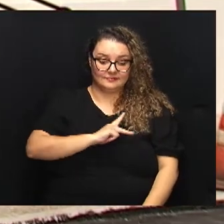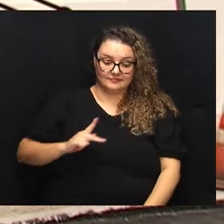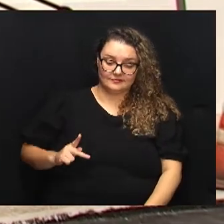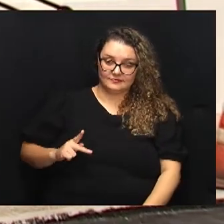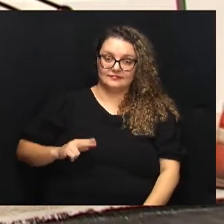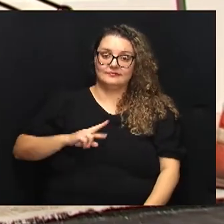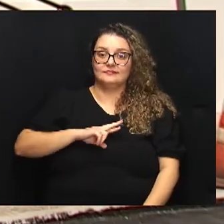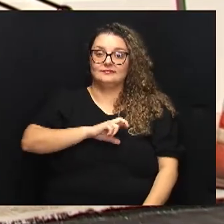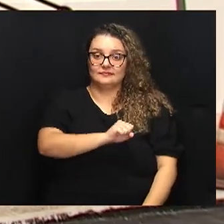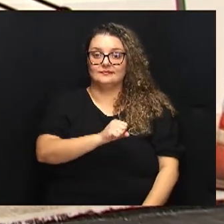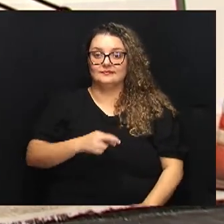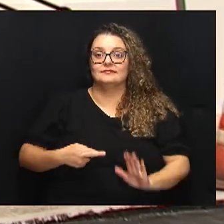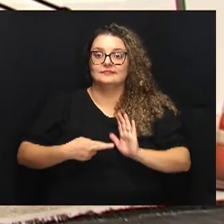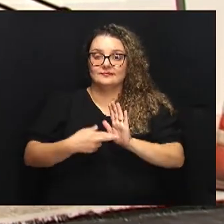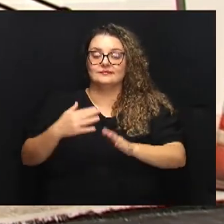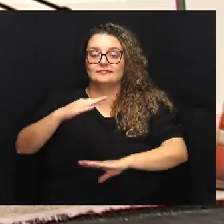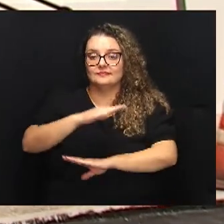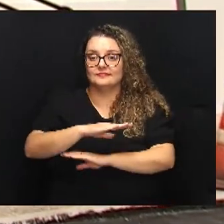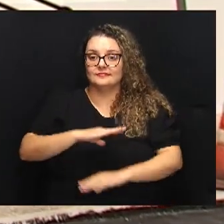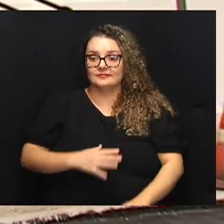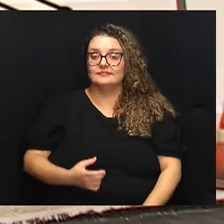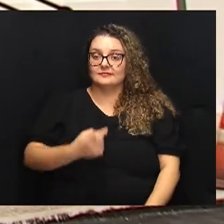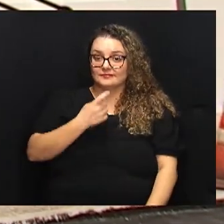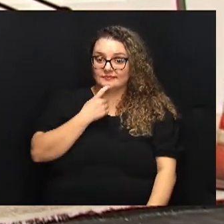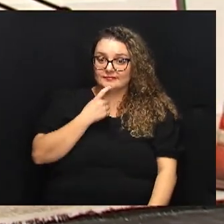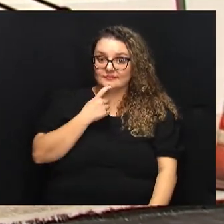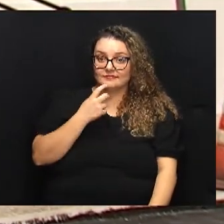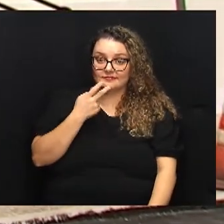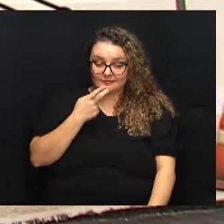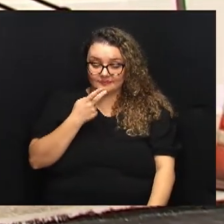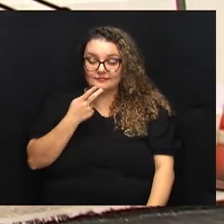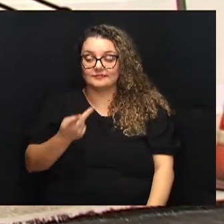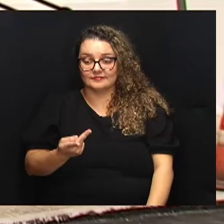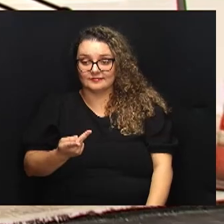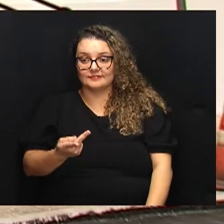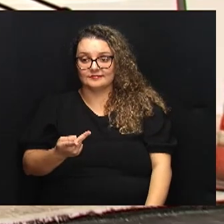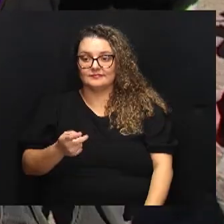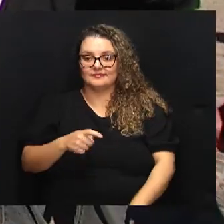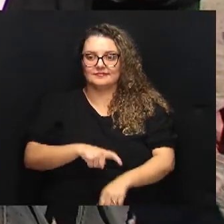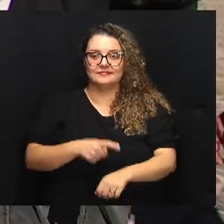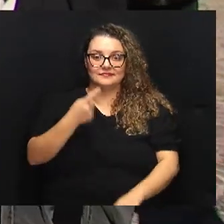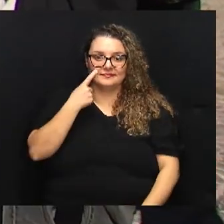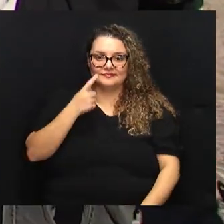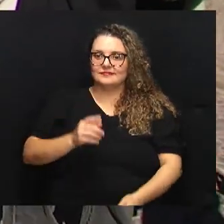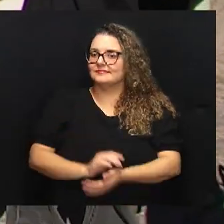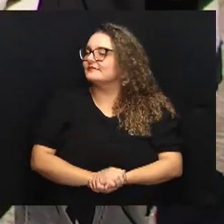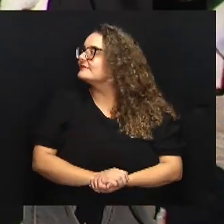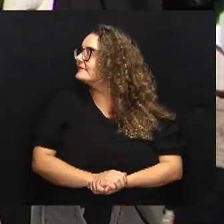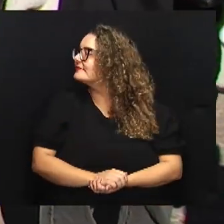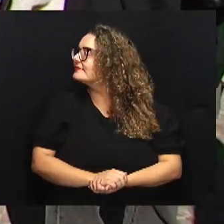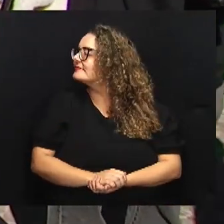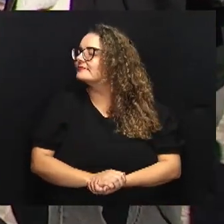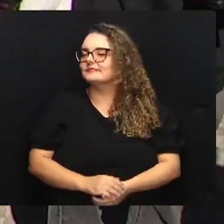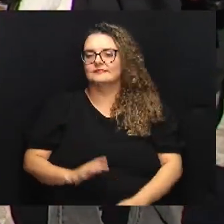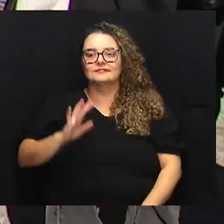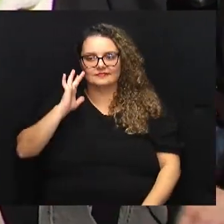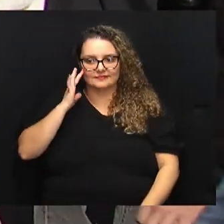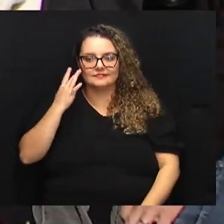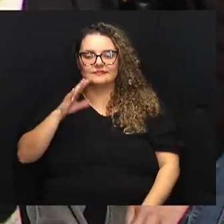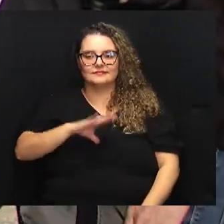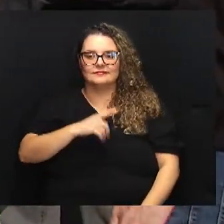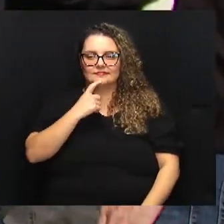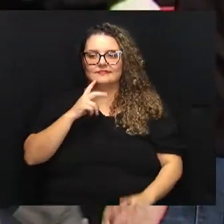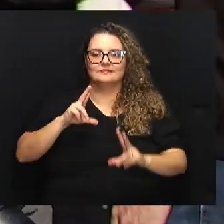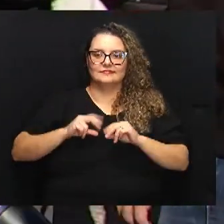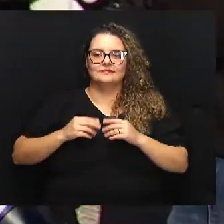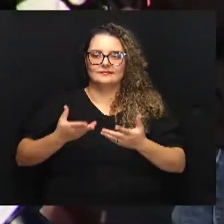Rossini representou a Câmara Municipal de Campinas e falou sobre essa situação. Olha só. Eu acho que Campinas merece isso, né? A importância